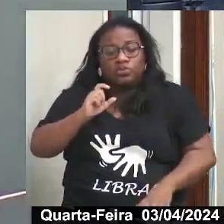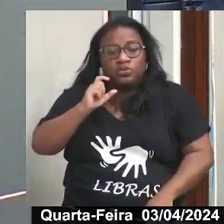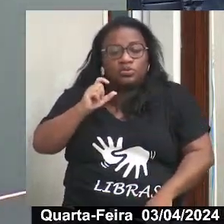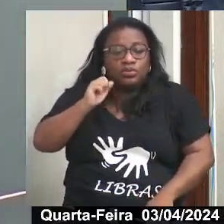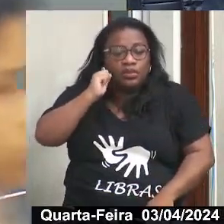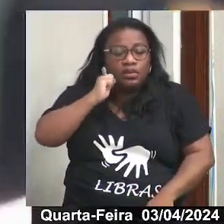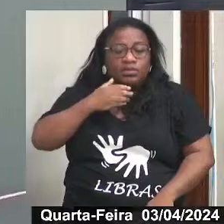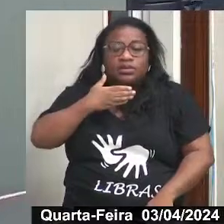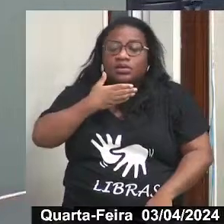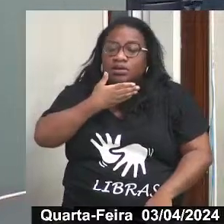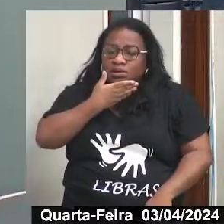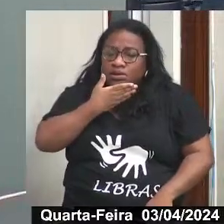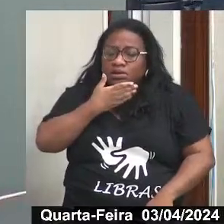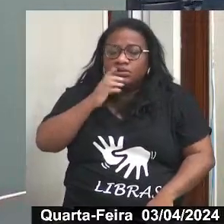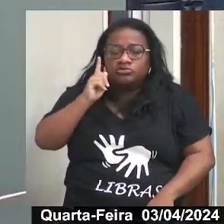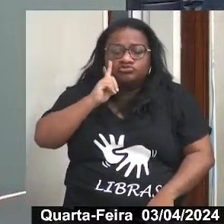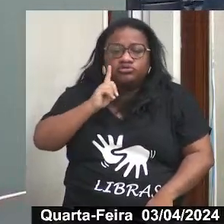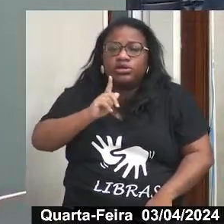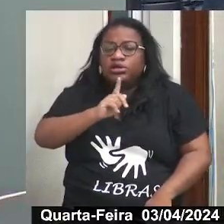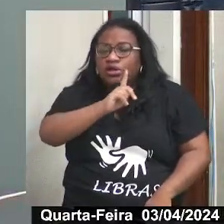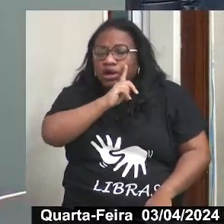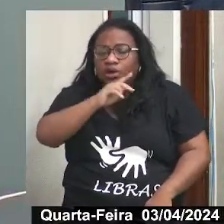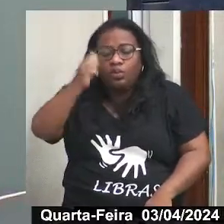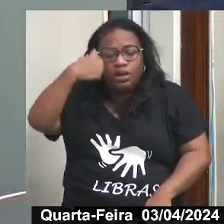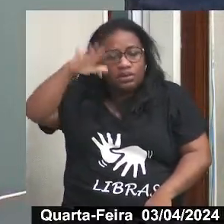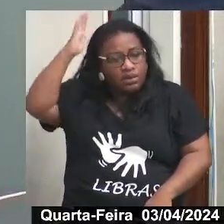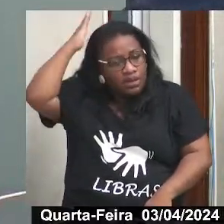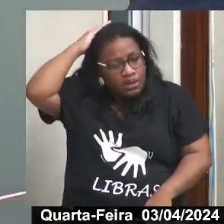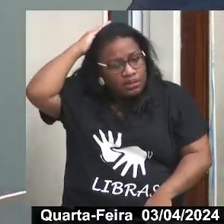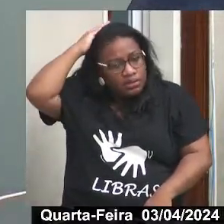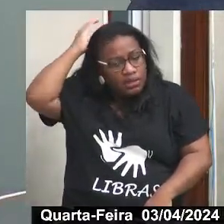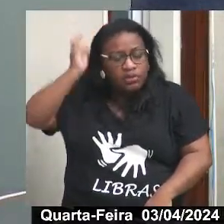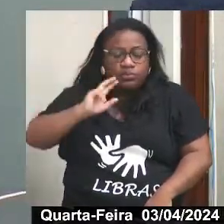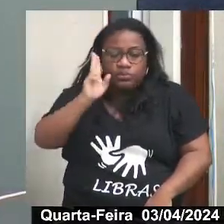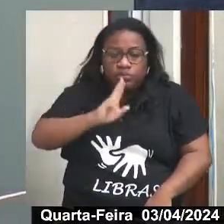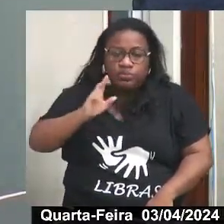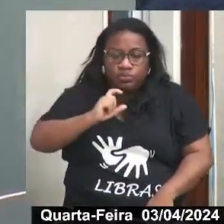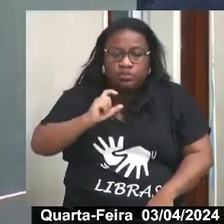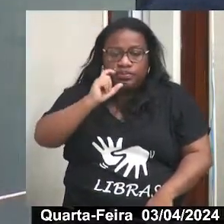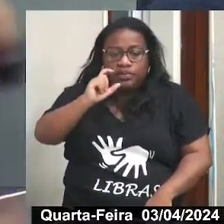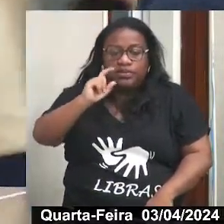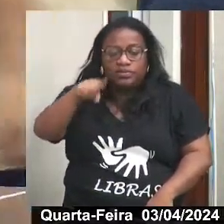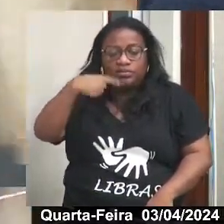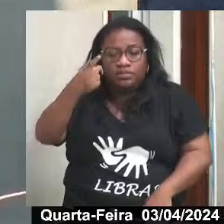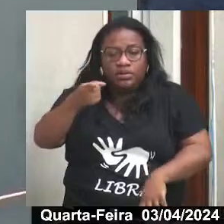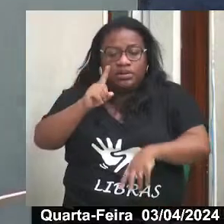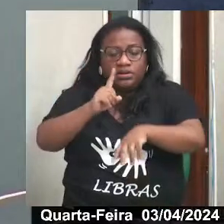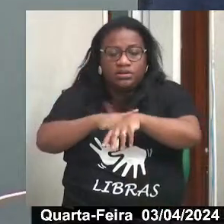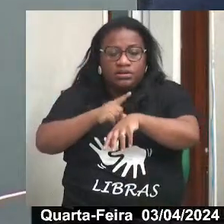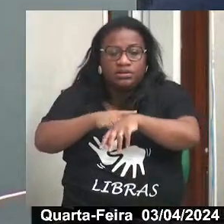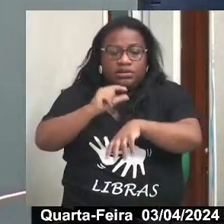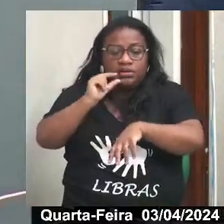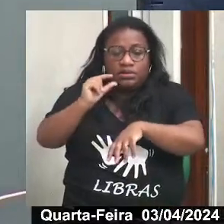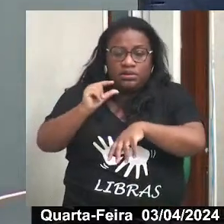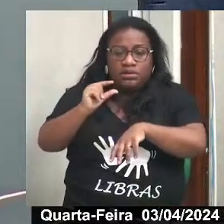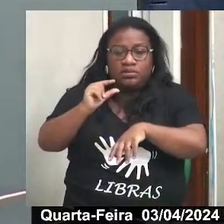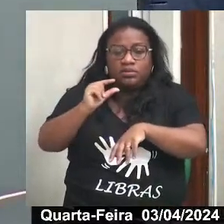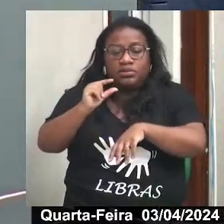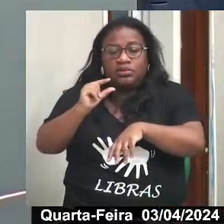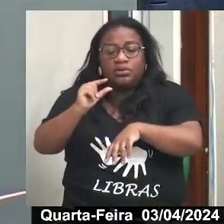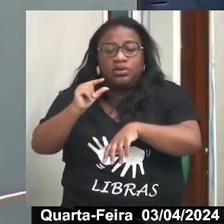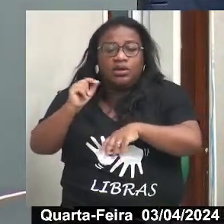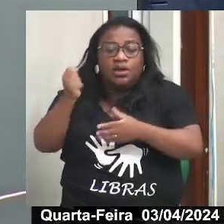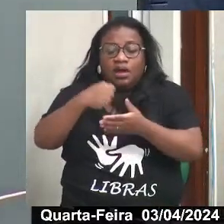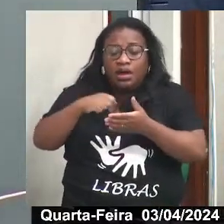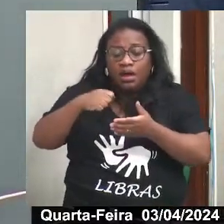Casa Conceição, Abidan Henrique da Silva, Gideon Santos Nascimento, Adalto Batista da Silva. Em seguida, passou para o grande expediente. Usou da palavra do Renato